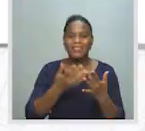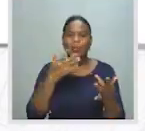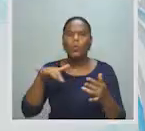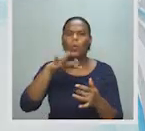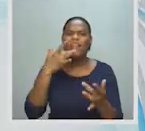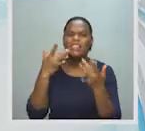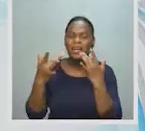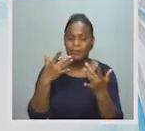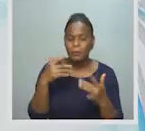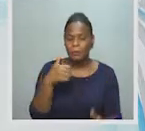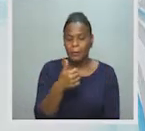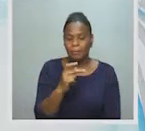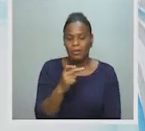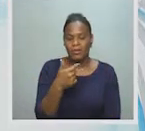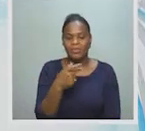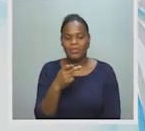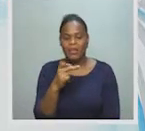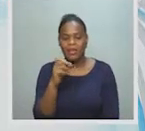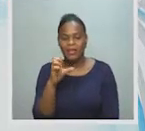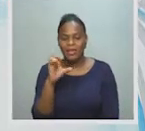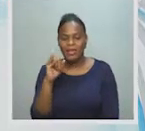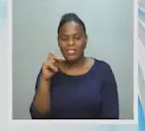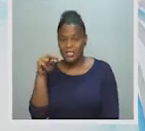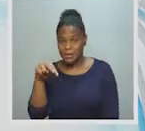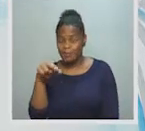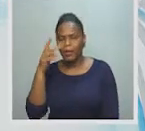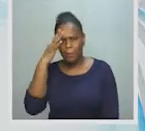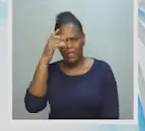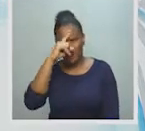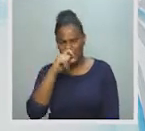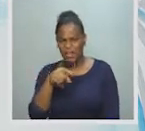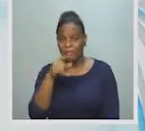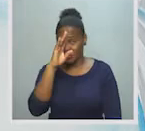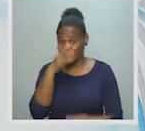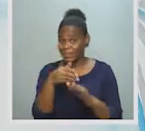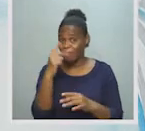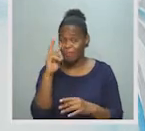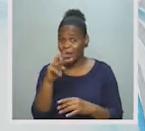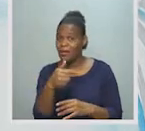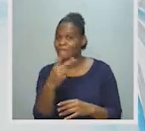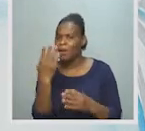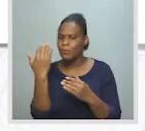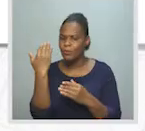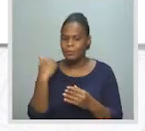Bataclan. Acho que ainda temos fresquinho na memória esses exemplos.